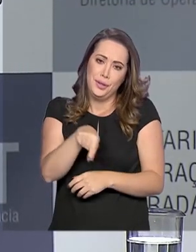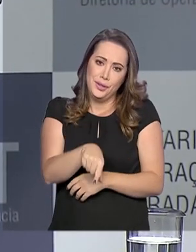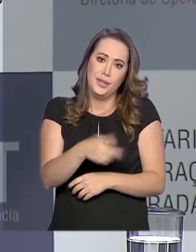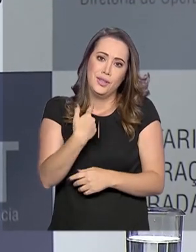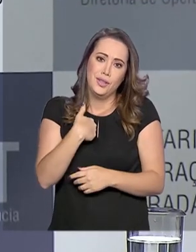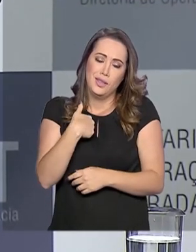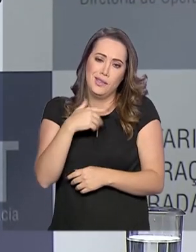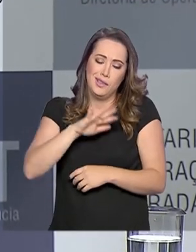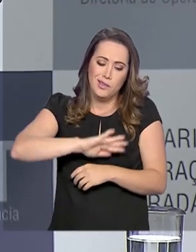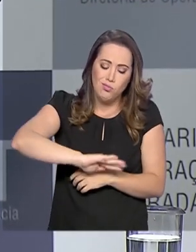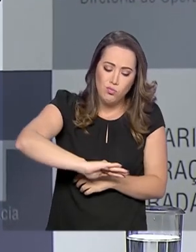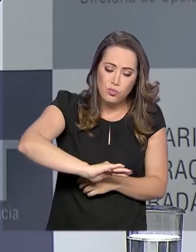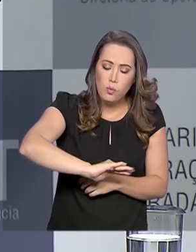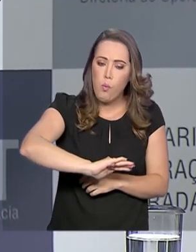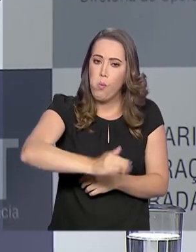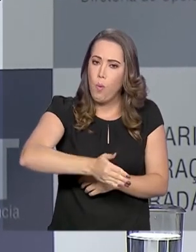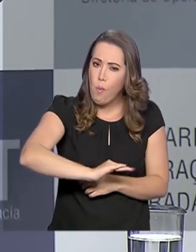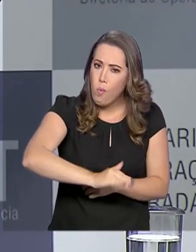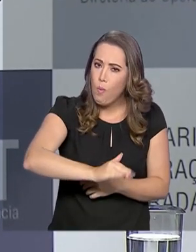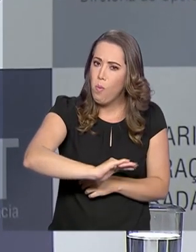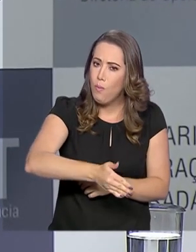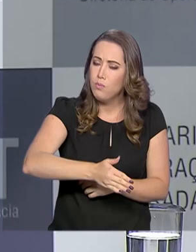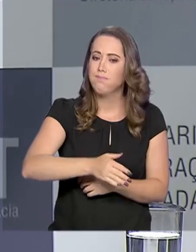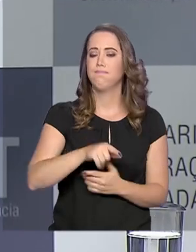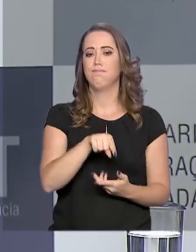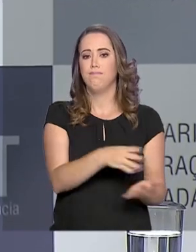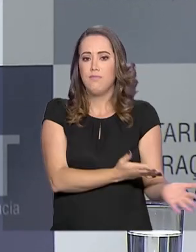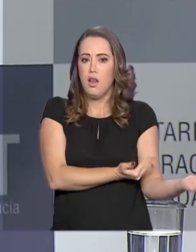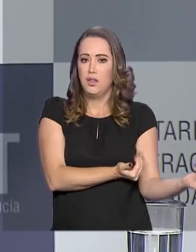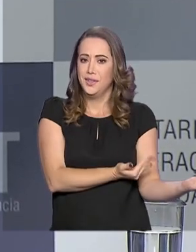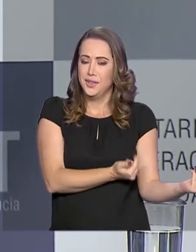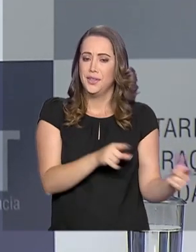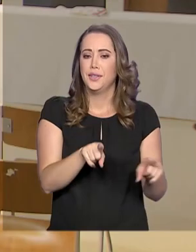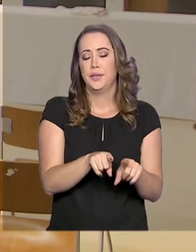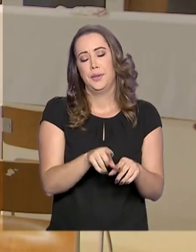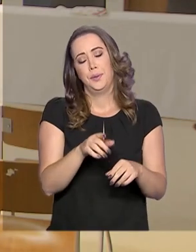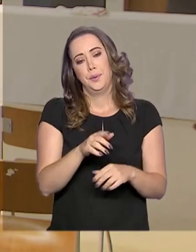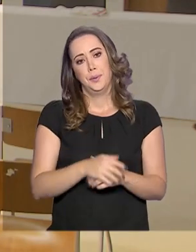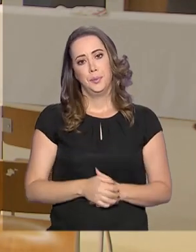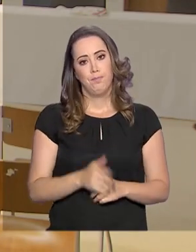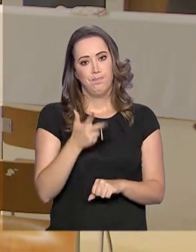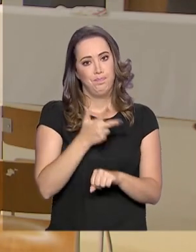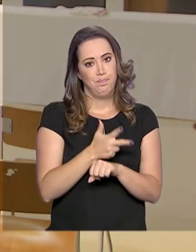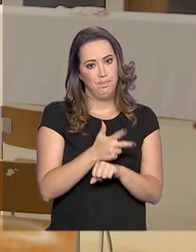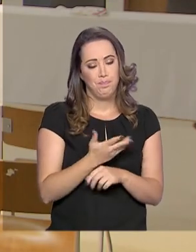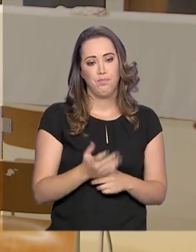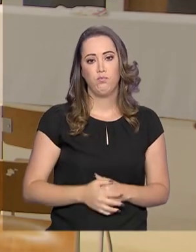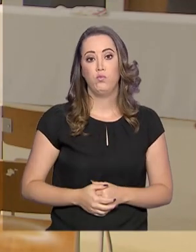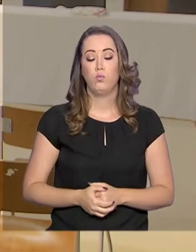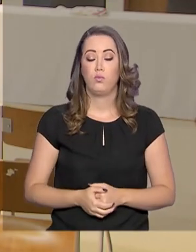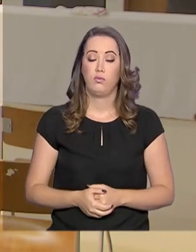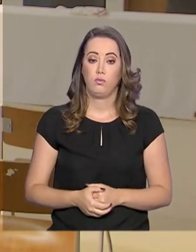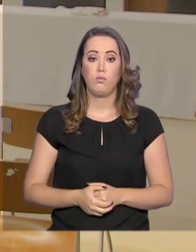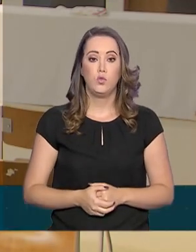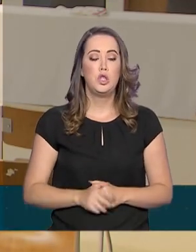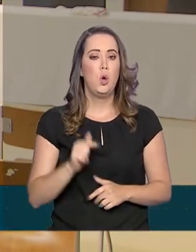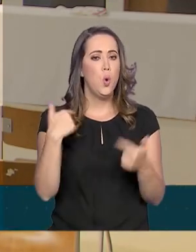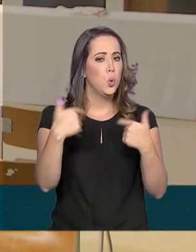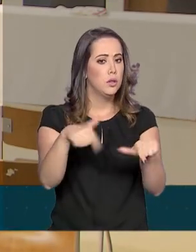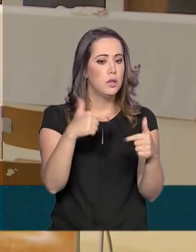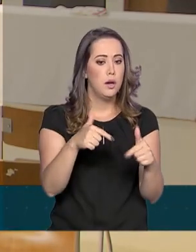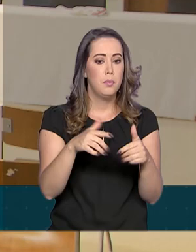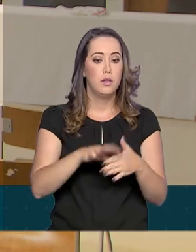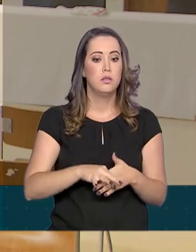as crianças e adolescentes com esse material pornográfico. A operação foi coordenada pelo Ministério da